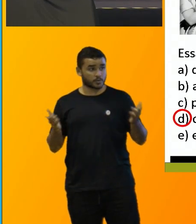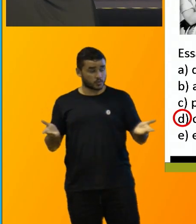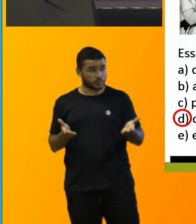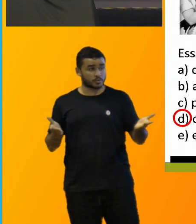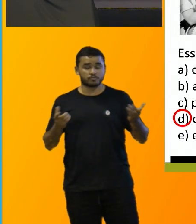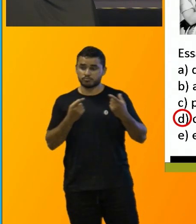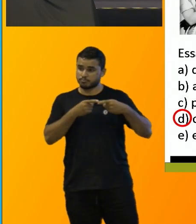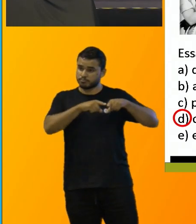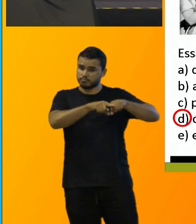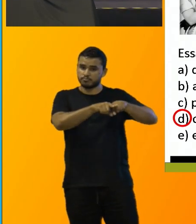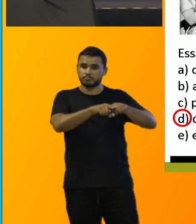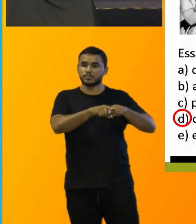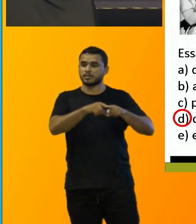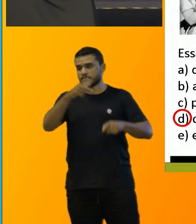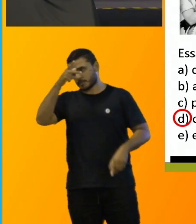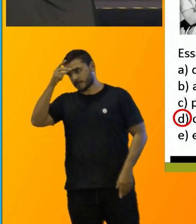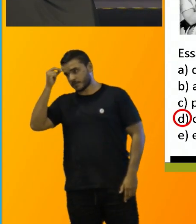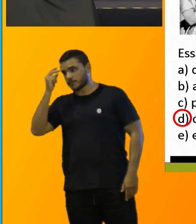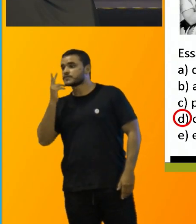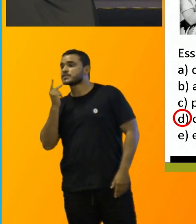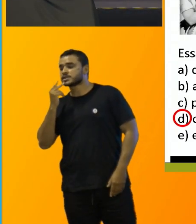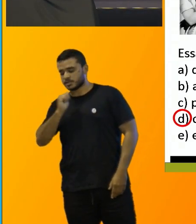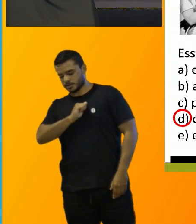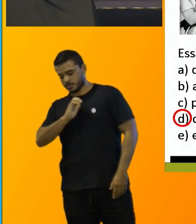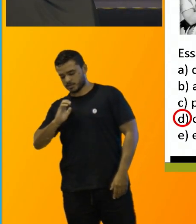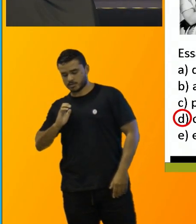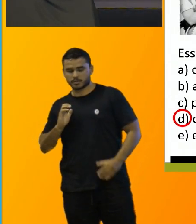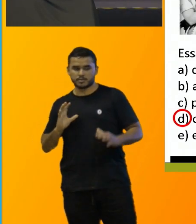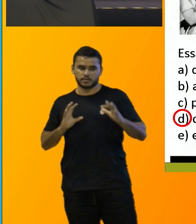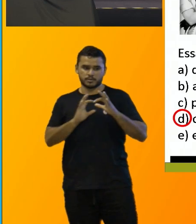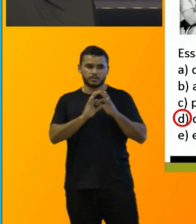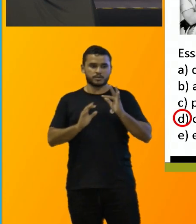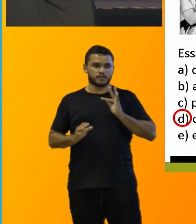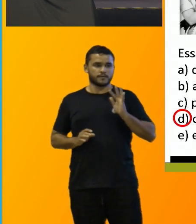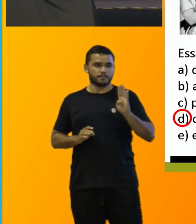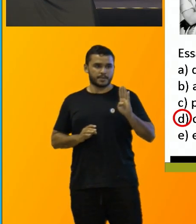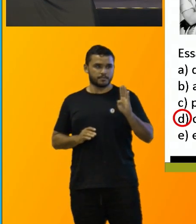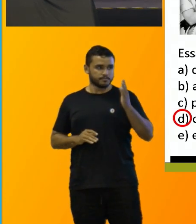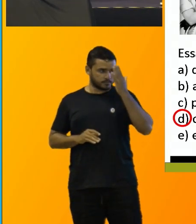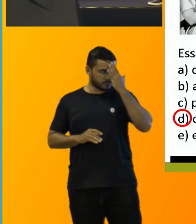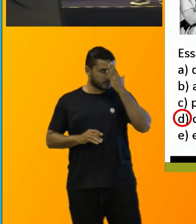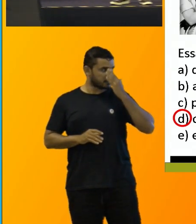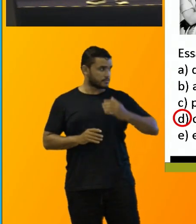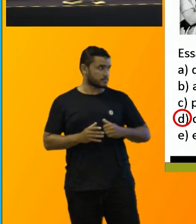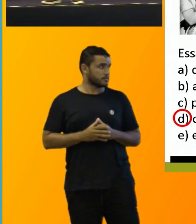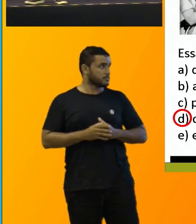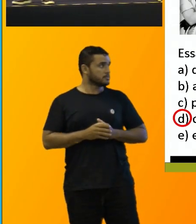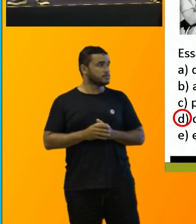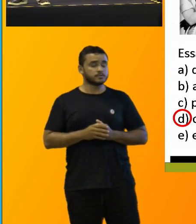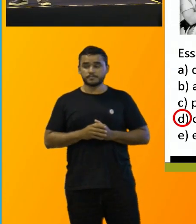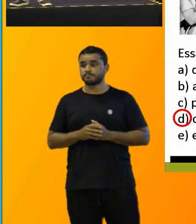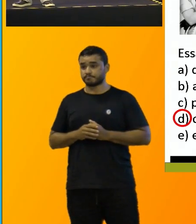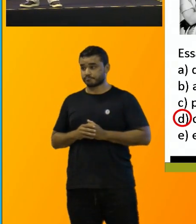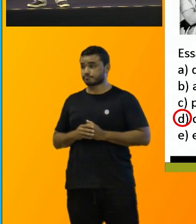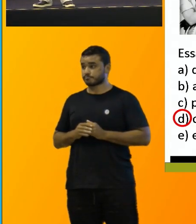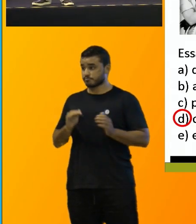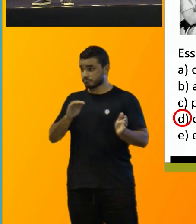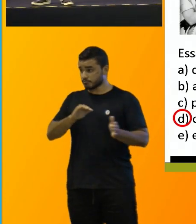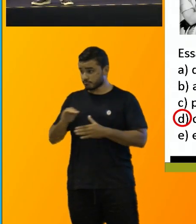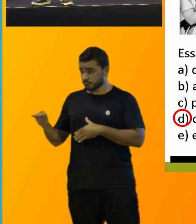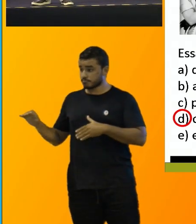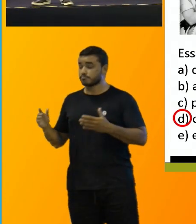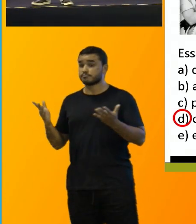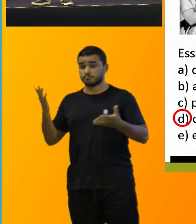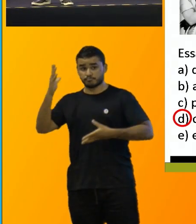com essa parceria fantástica, a Academia Enem e FB Online. E, gente, para finalizar, para poder a gente fechar aqui esse nosso momento,